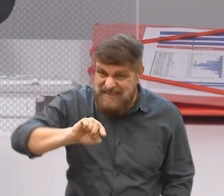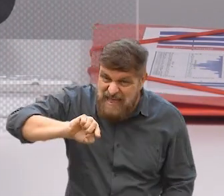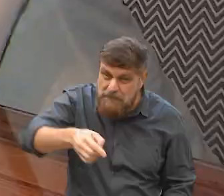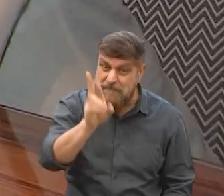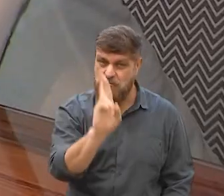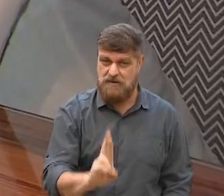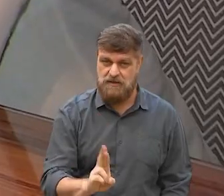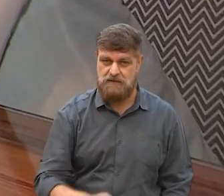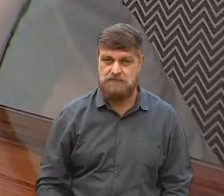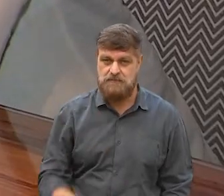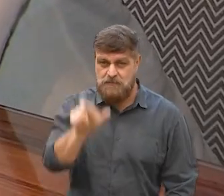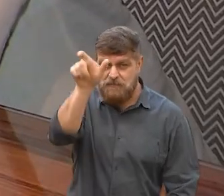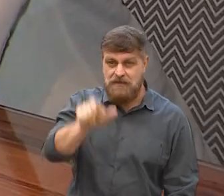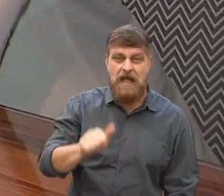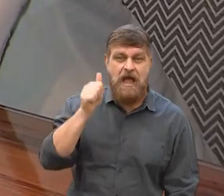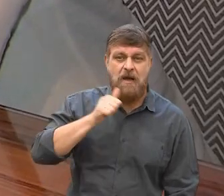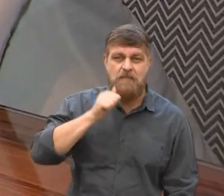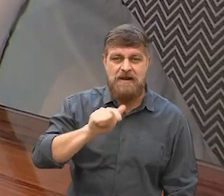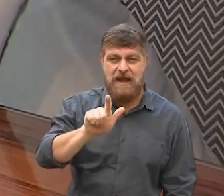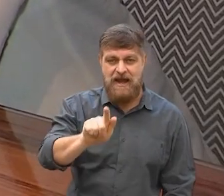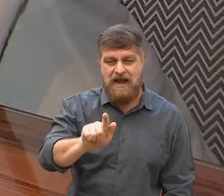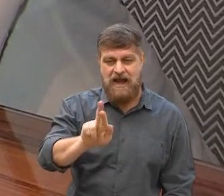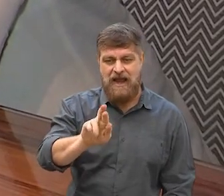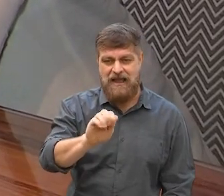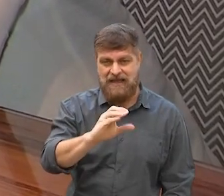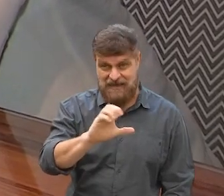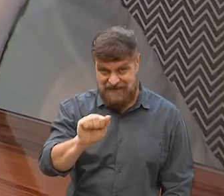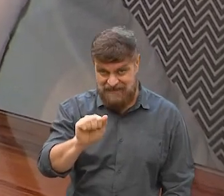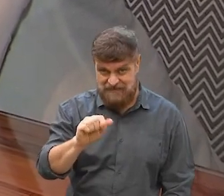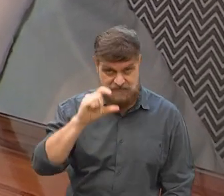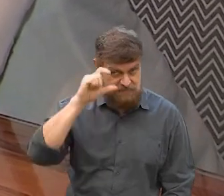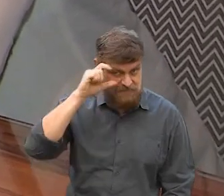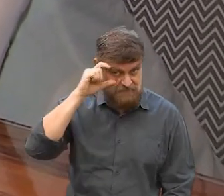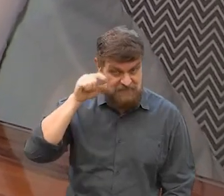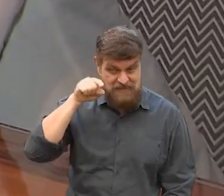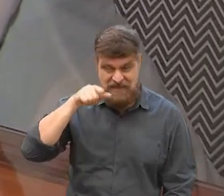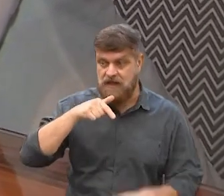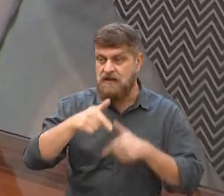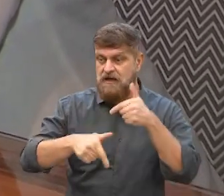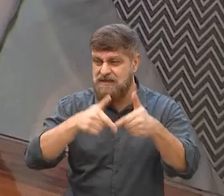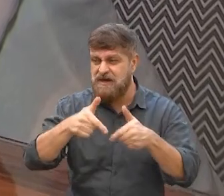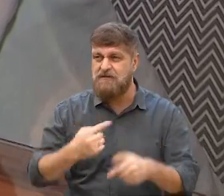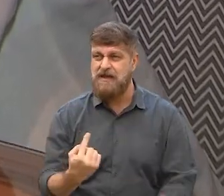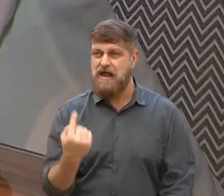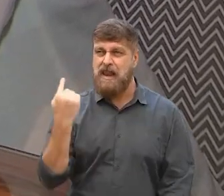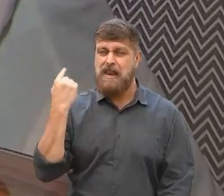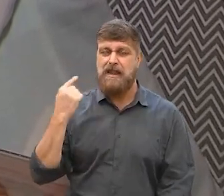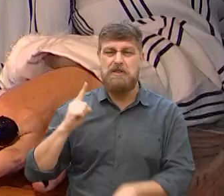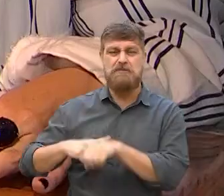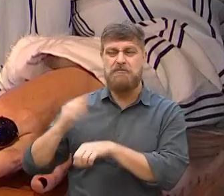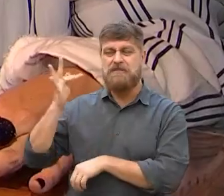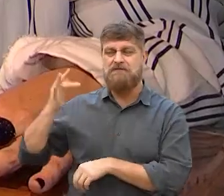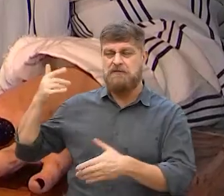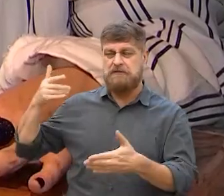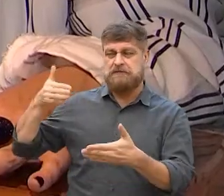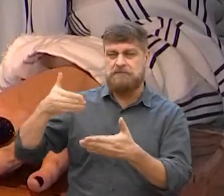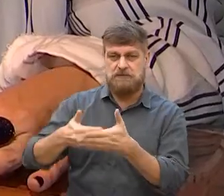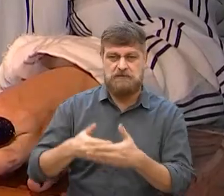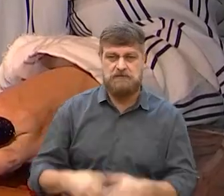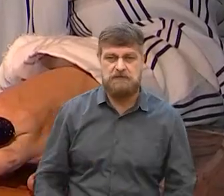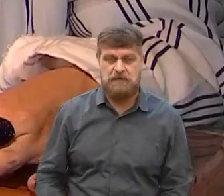que culminou em 2019 com a compra da 3ª empresa e toda a sua carteira de clientes. O mercado